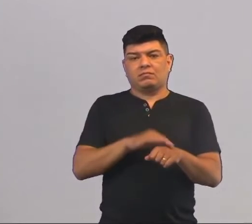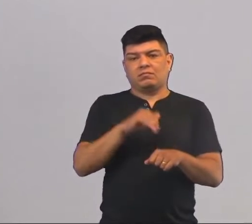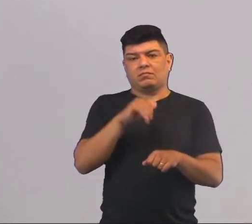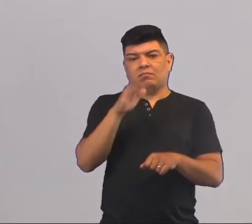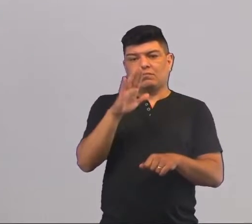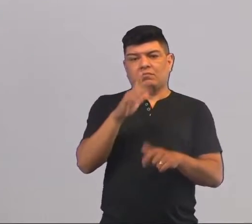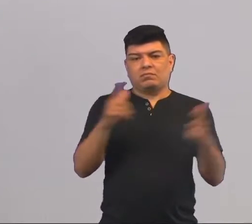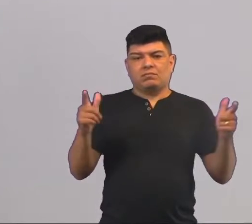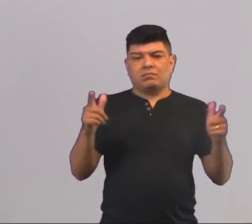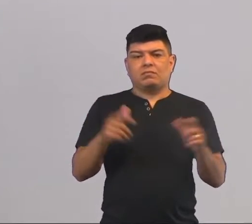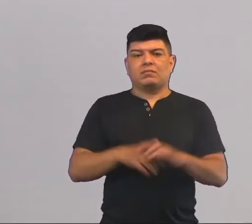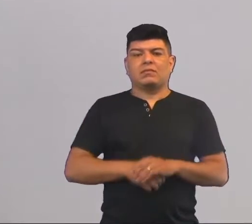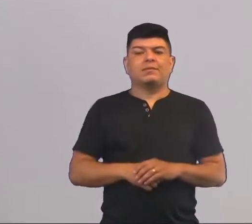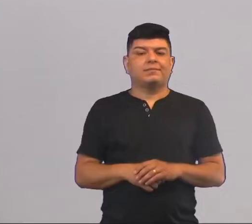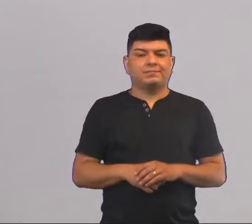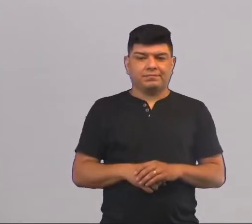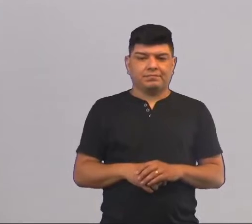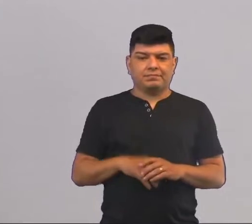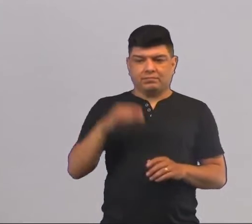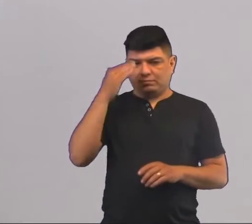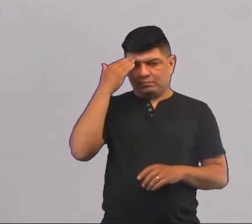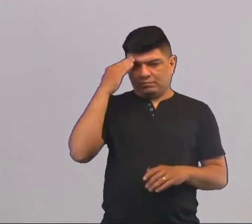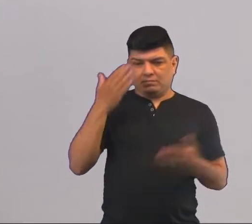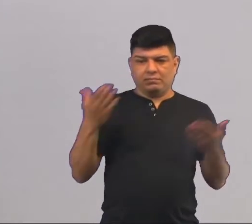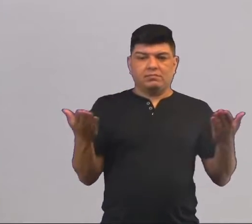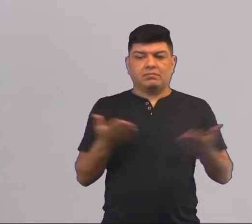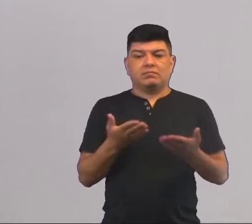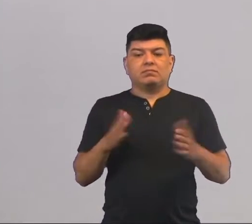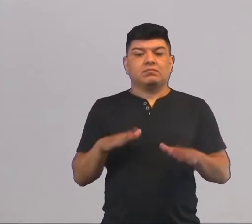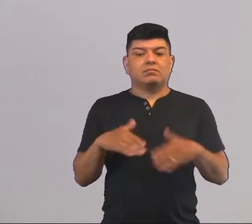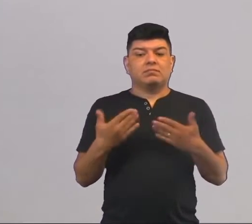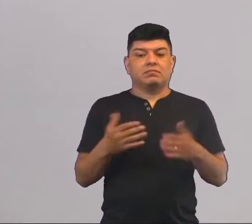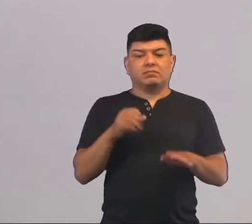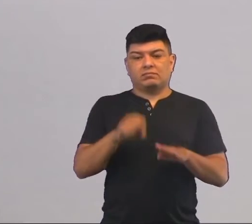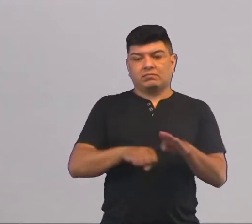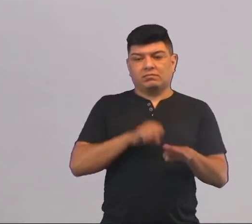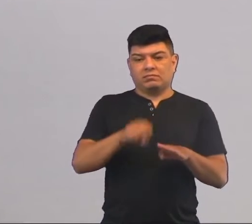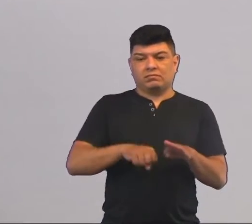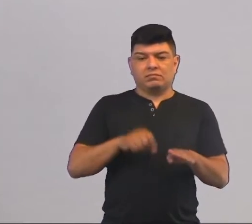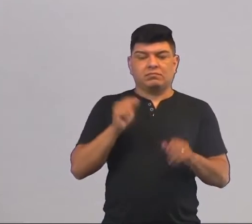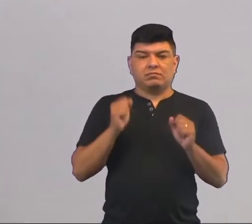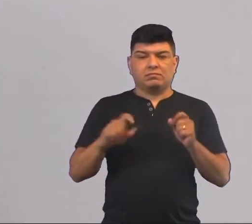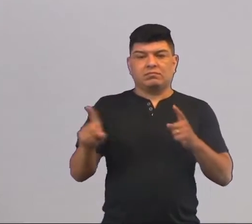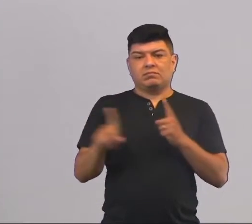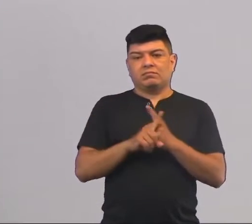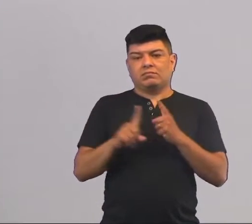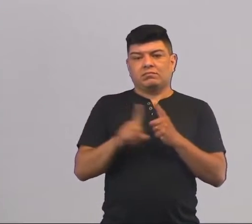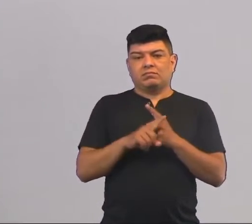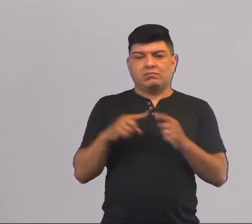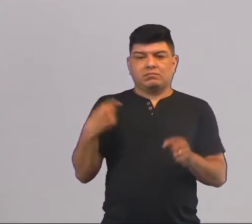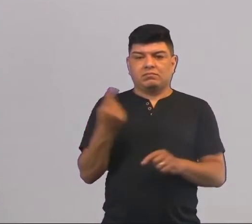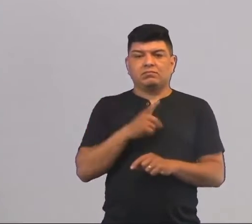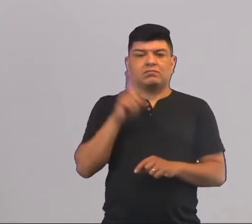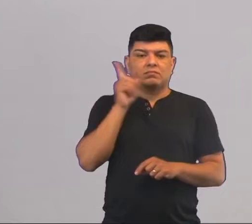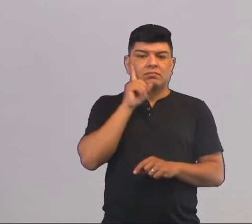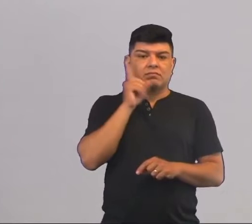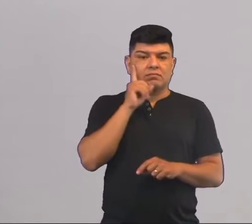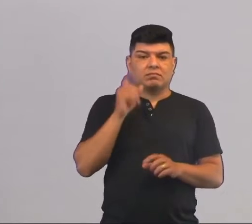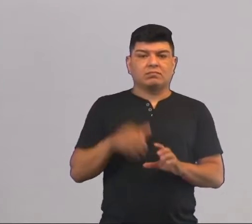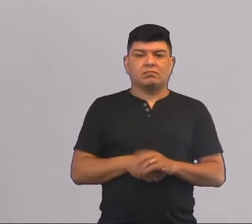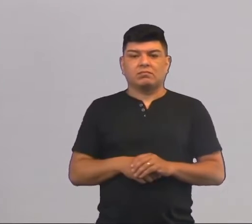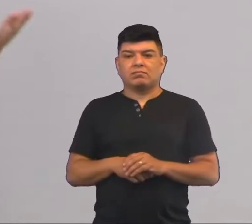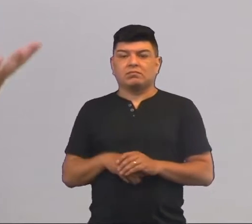muito maior Então vamos entender agora que tipo de máquinas que a gente pode encontrar no nosso dia-dia